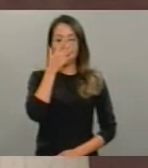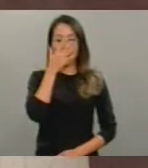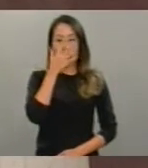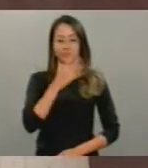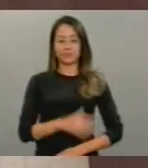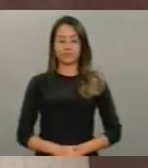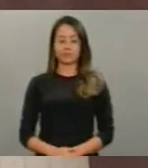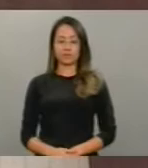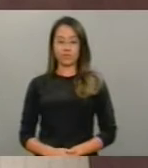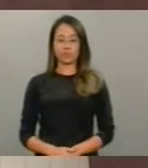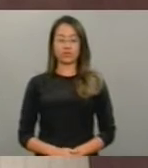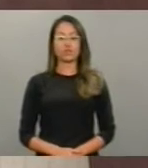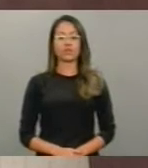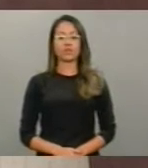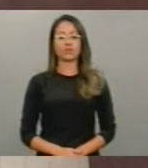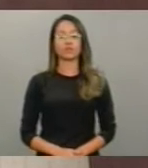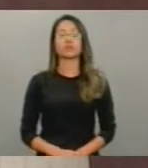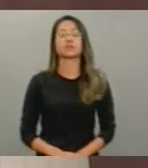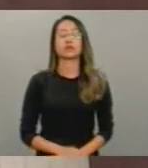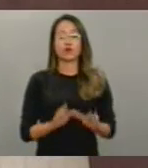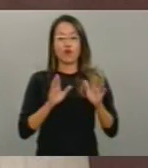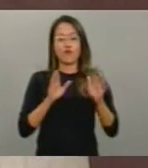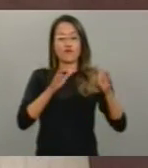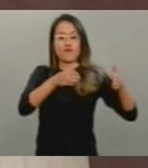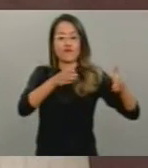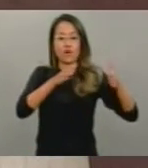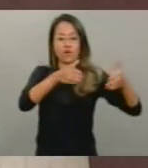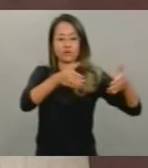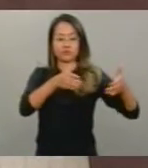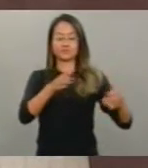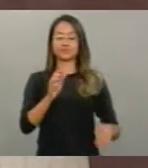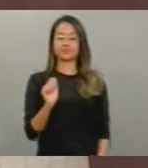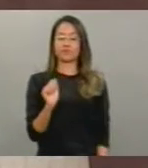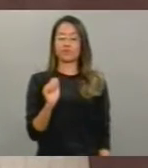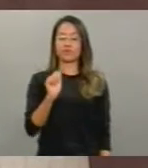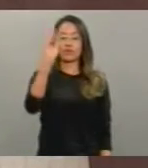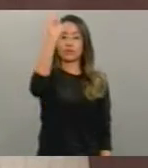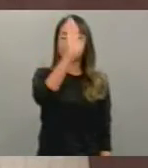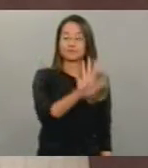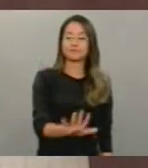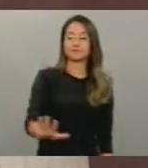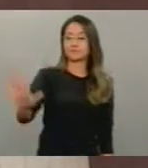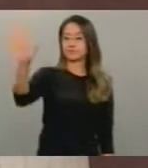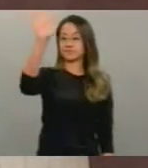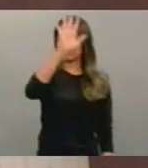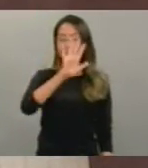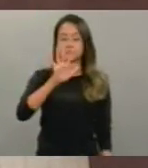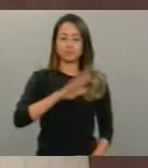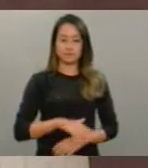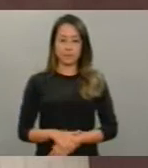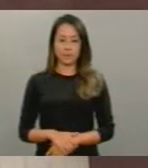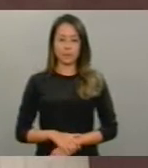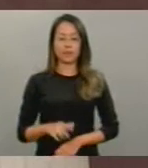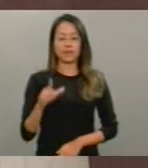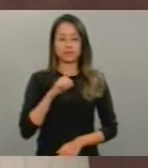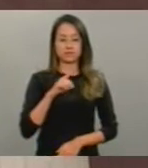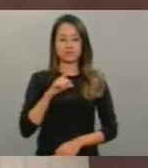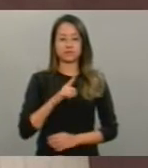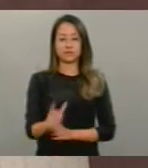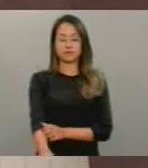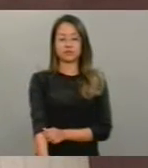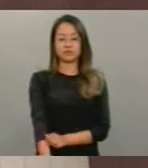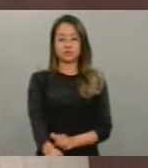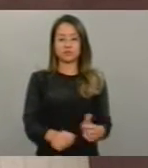De acordo com o Fórum Brasileiro de Segurança Pública, o Brasil tem